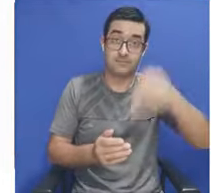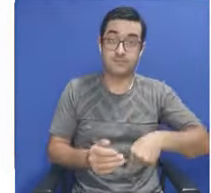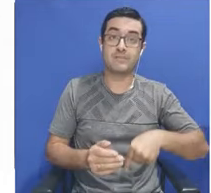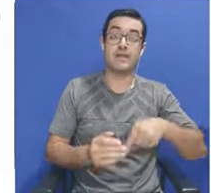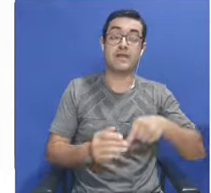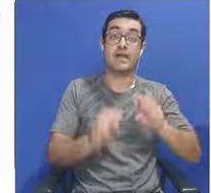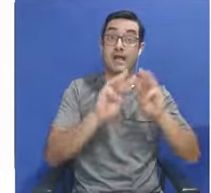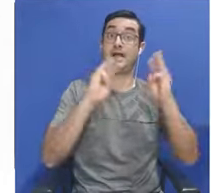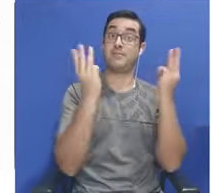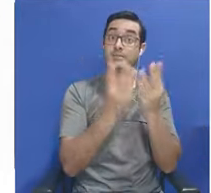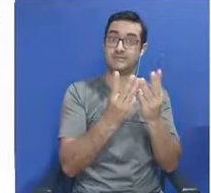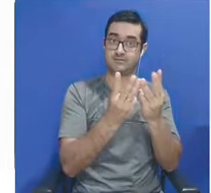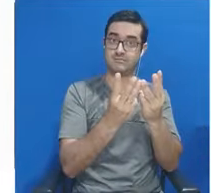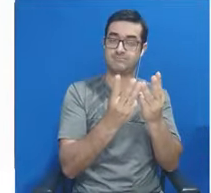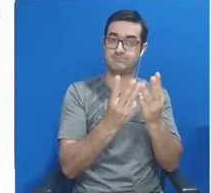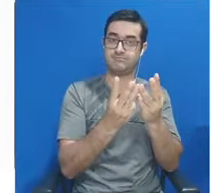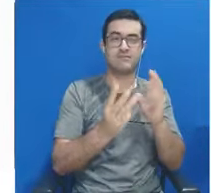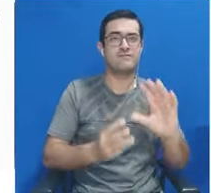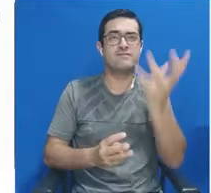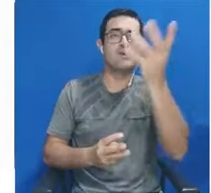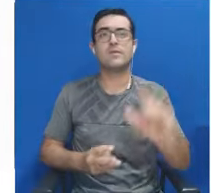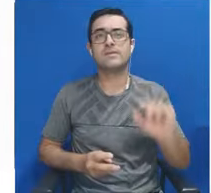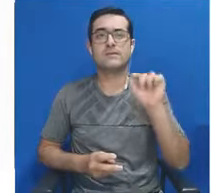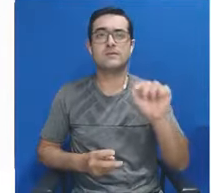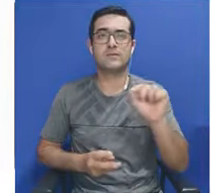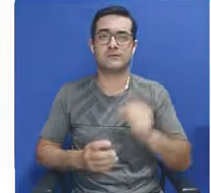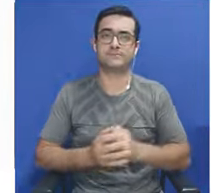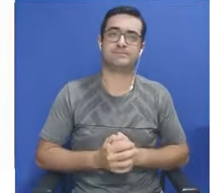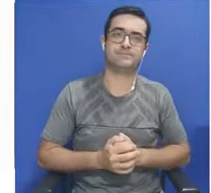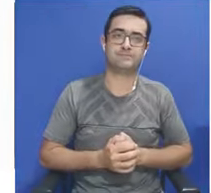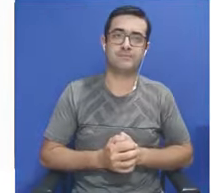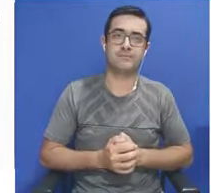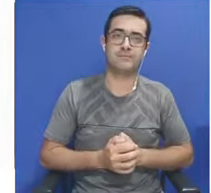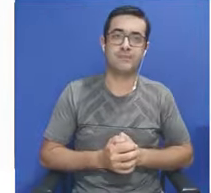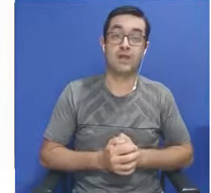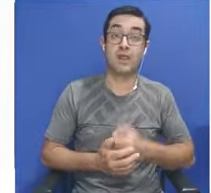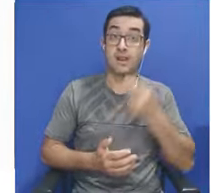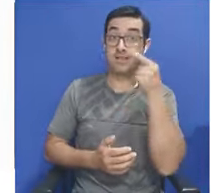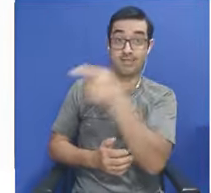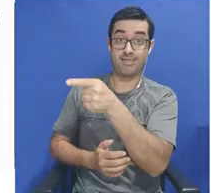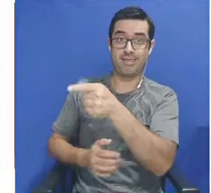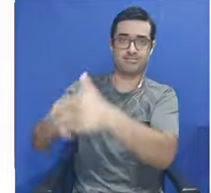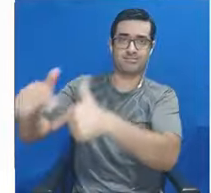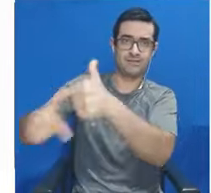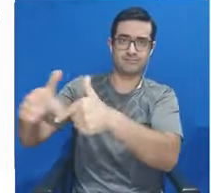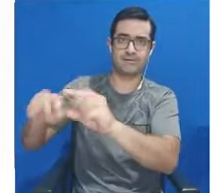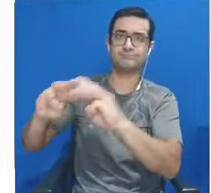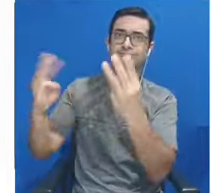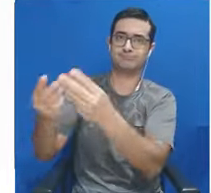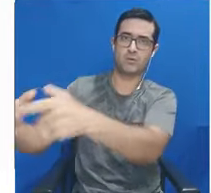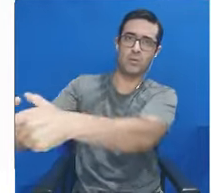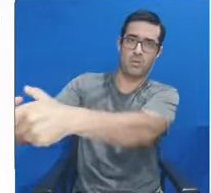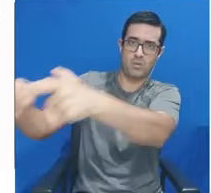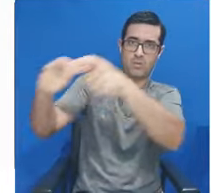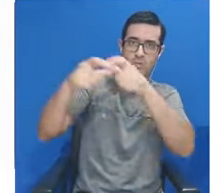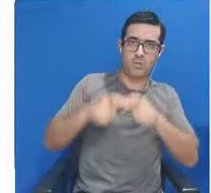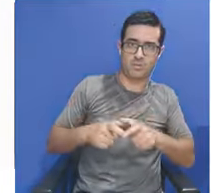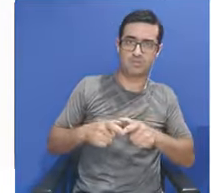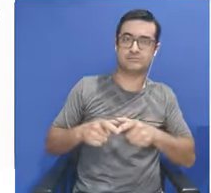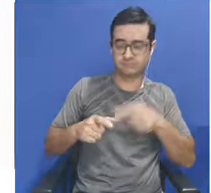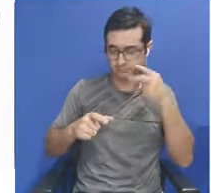acontecer? Eu vou lá no espectrômetro de massa, tá? Ele vai me dar a massa molecular. Ele vai dizer que a